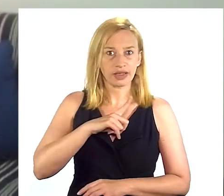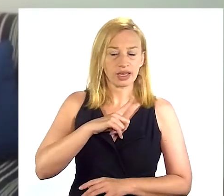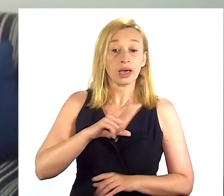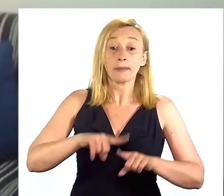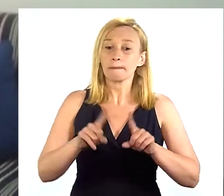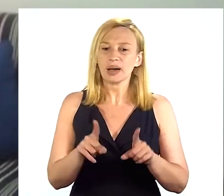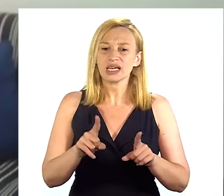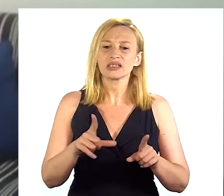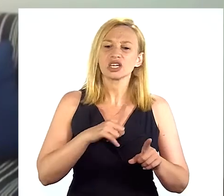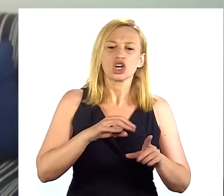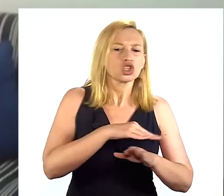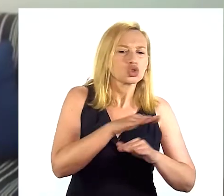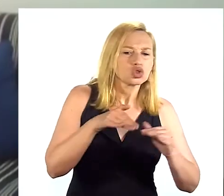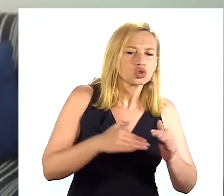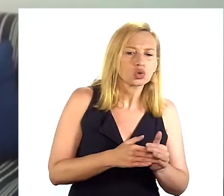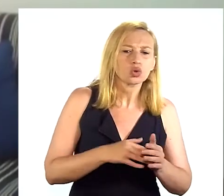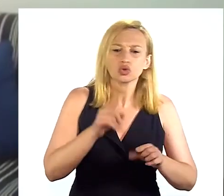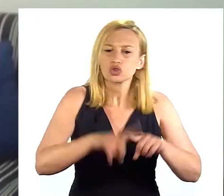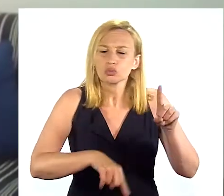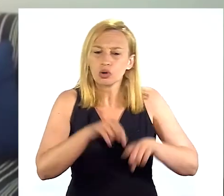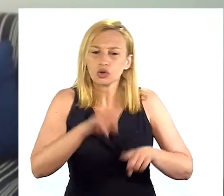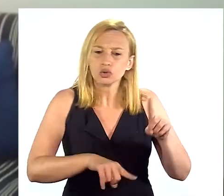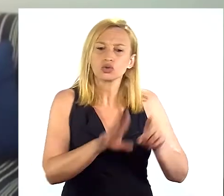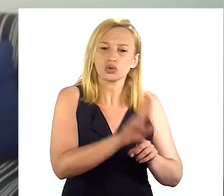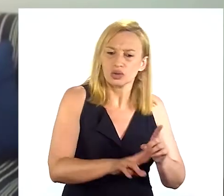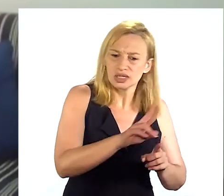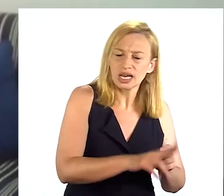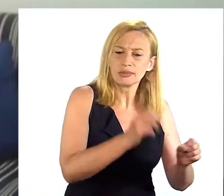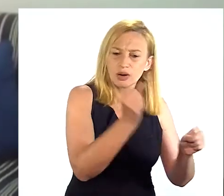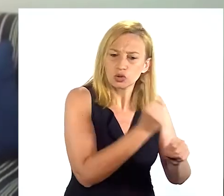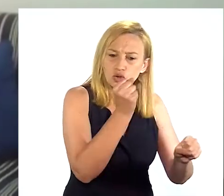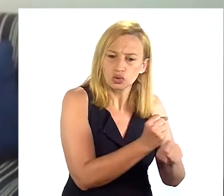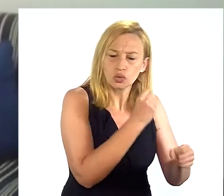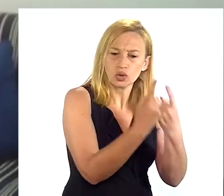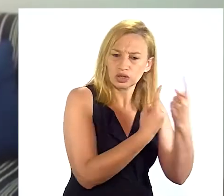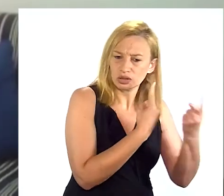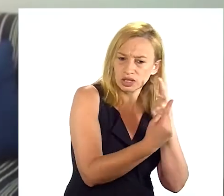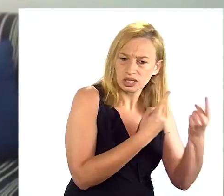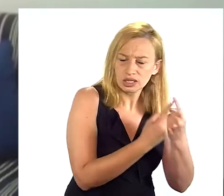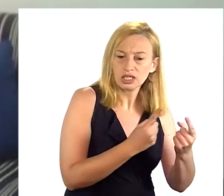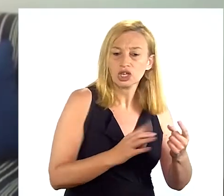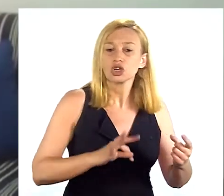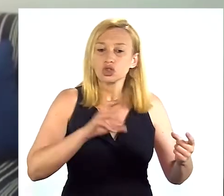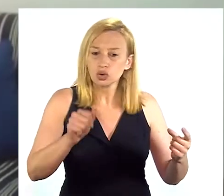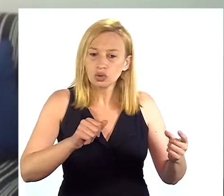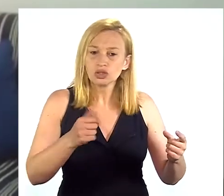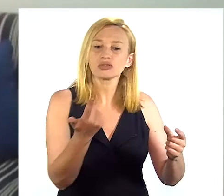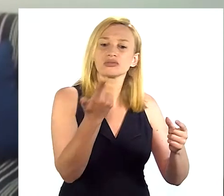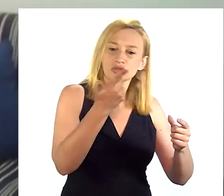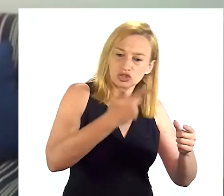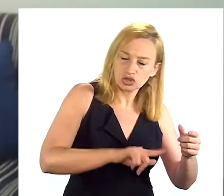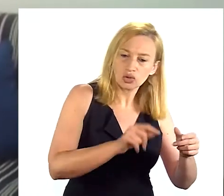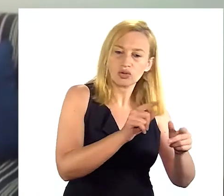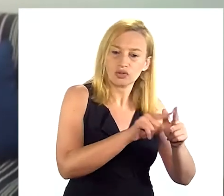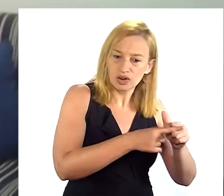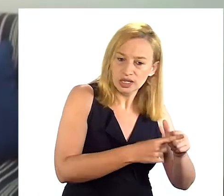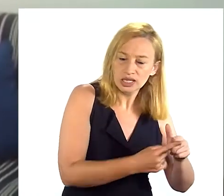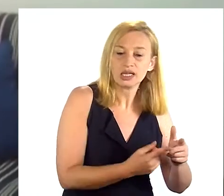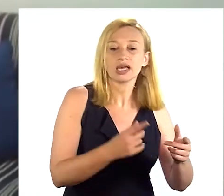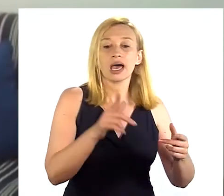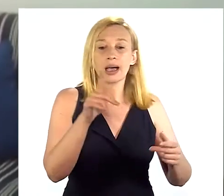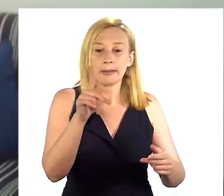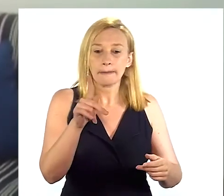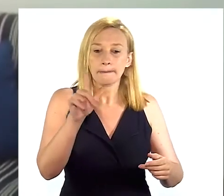morão. Toda a sinalização da estrada, que hoje, muitas vezes, tem deficiências, ela vai ser toda